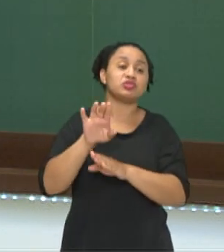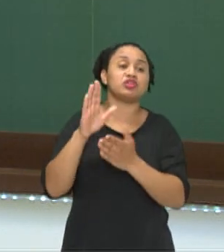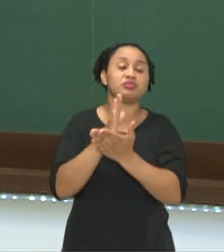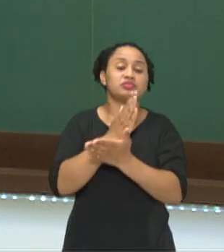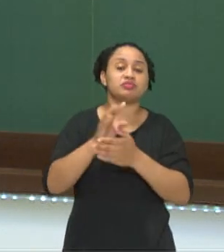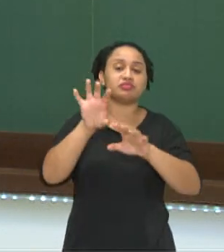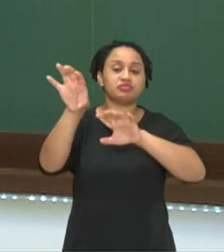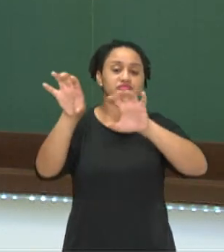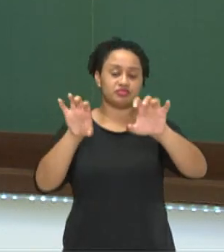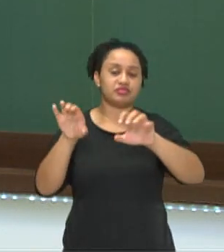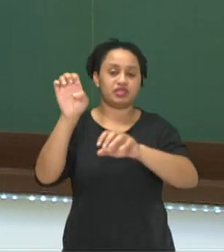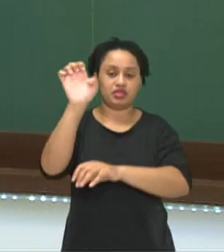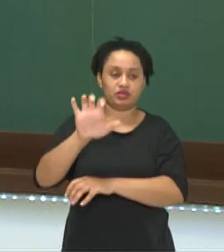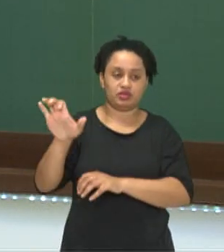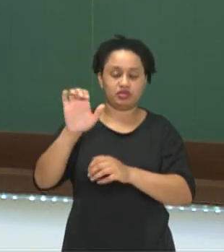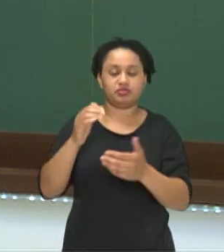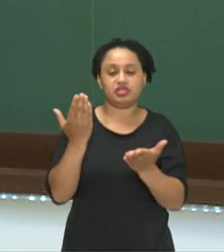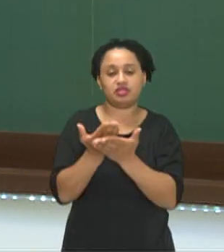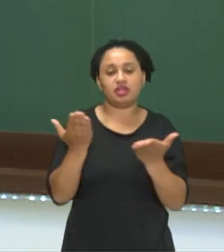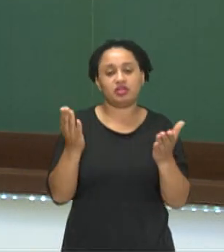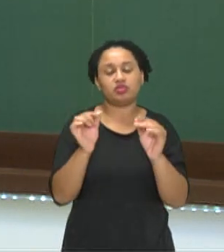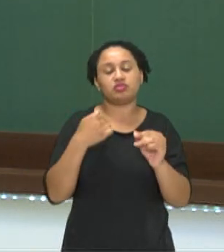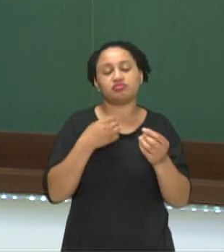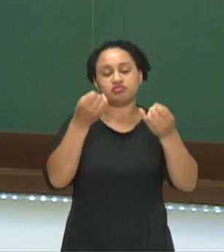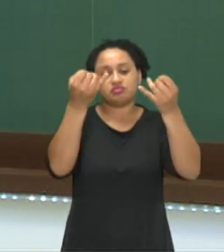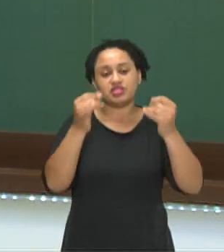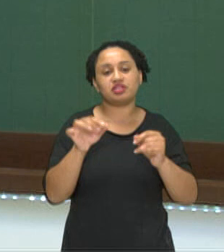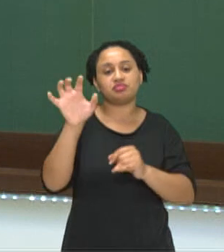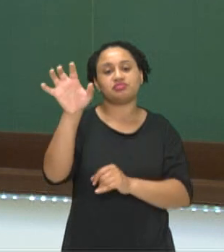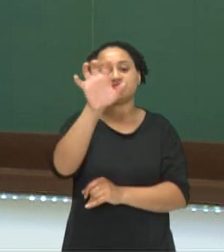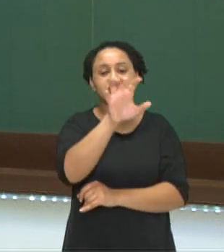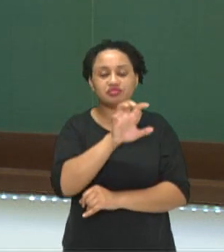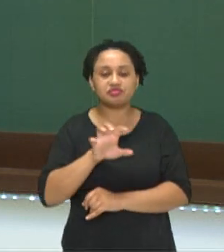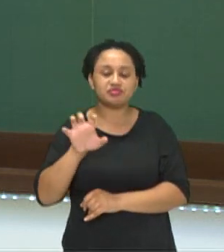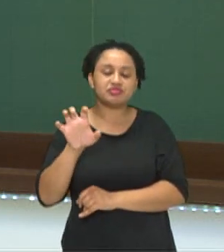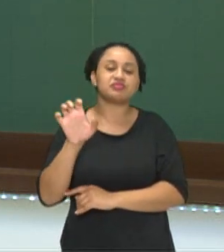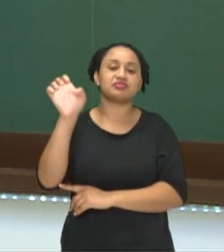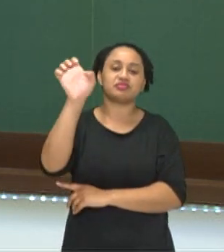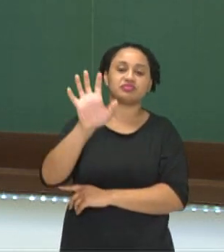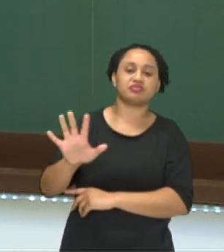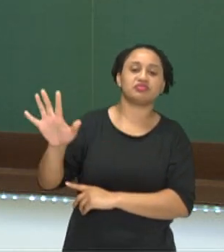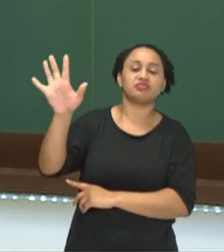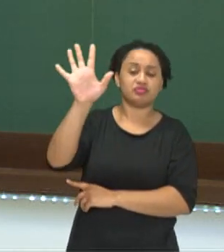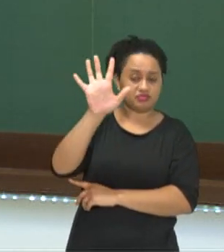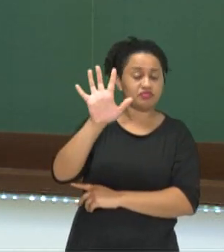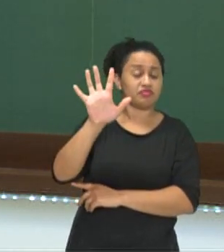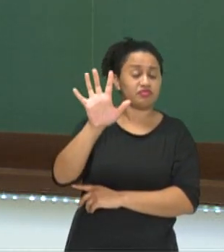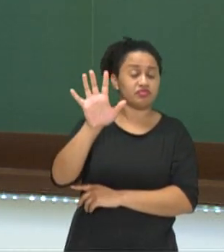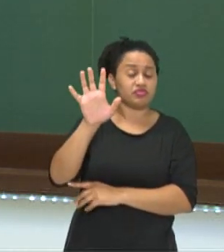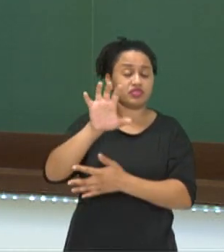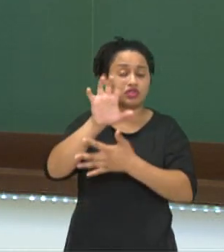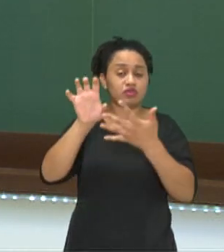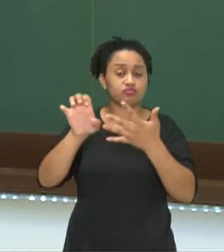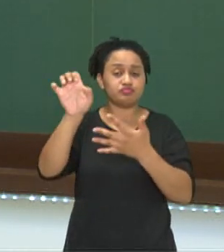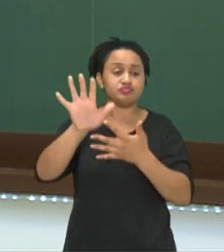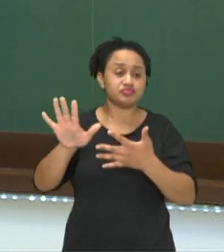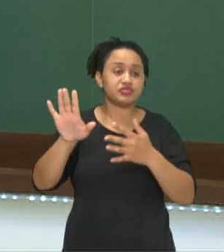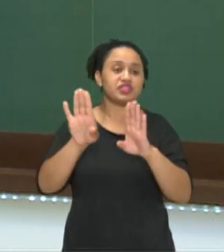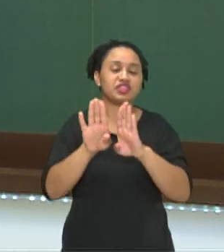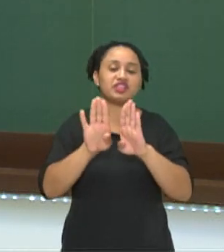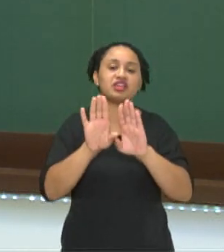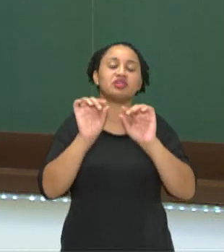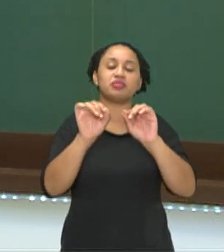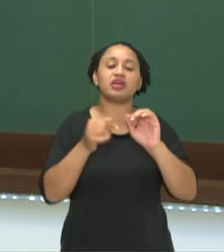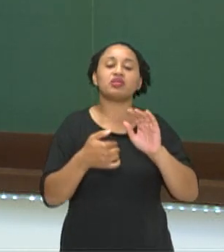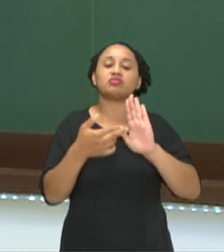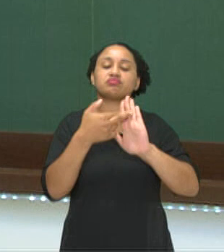continente europeu. E nessa nossa aula de hoje nós falamos um pouquinho sobre o quê? Sobre a regionalização do continente europeu, sobre os